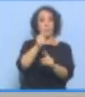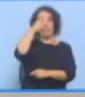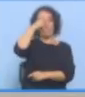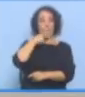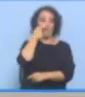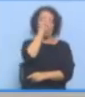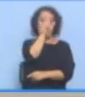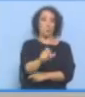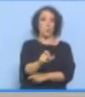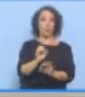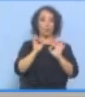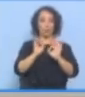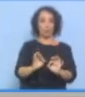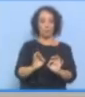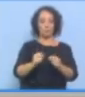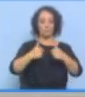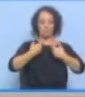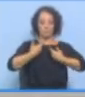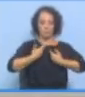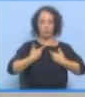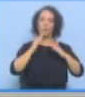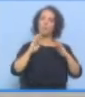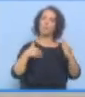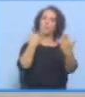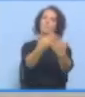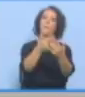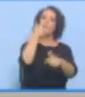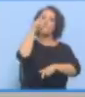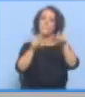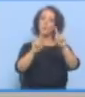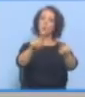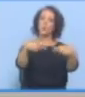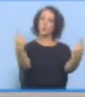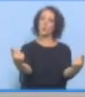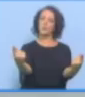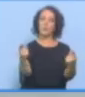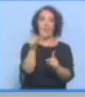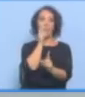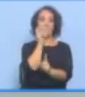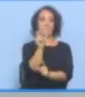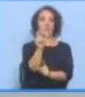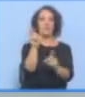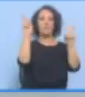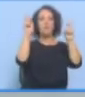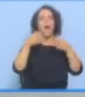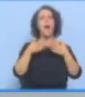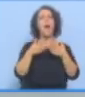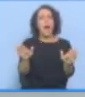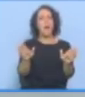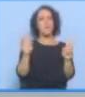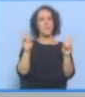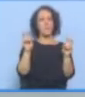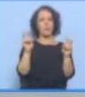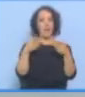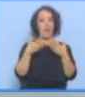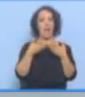humano. Ser para os outros, ser com os outros. É tudo isso que quer dizer a palavra abre-te? Esta